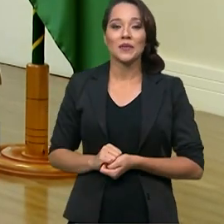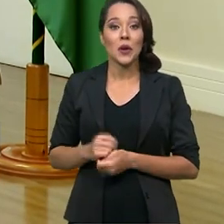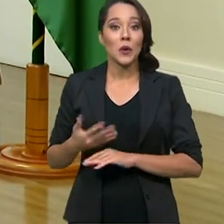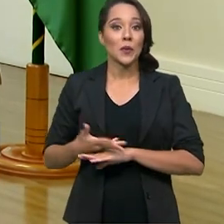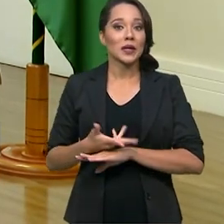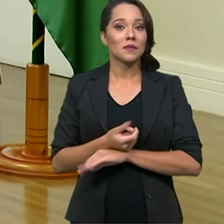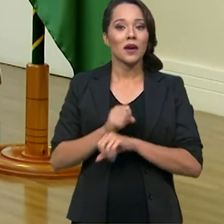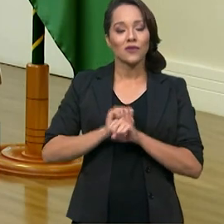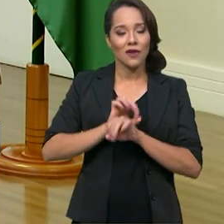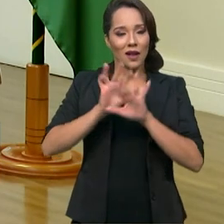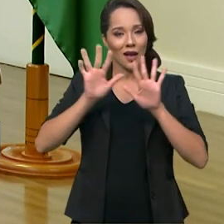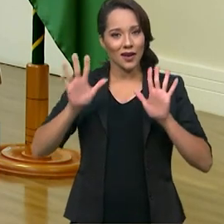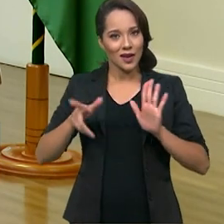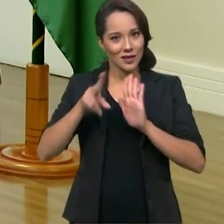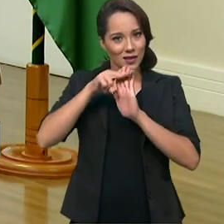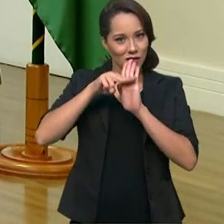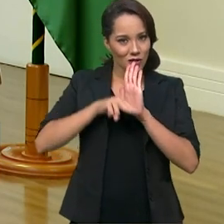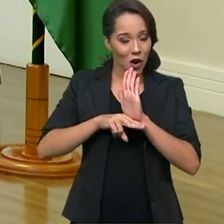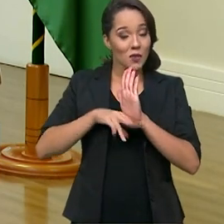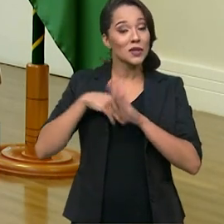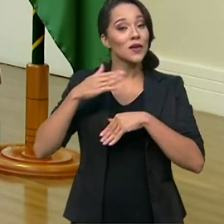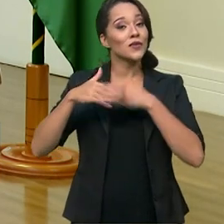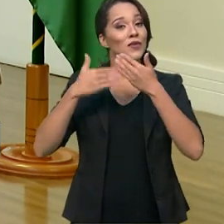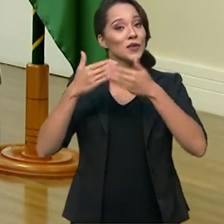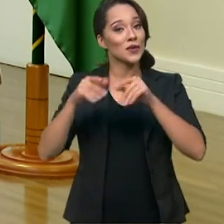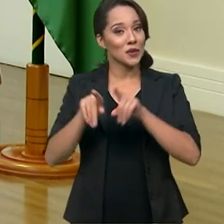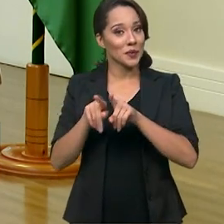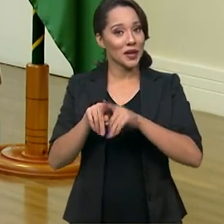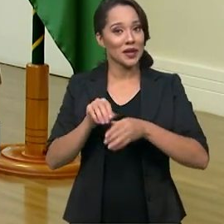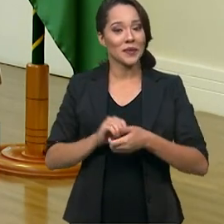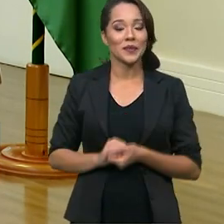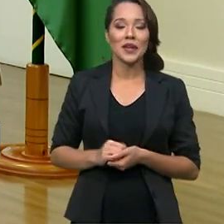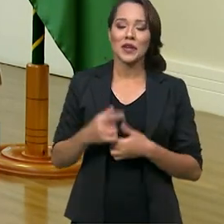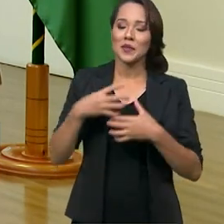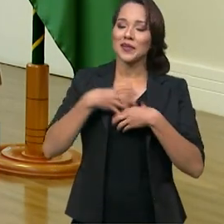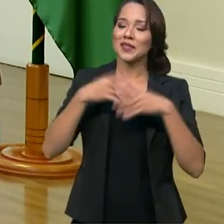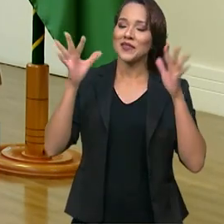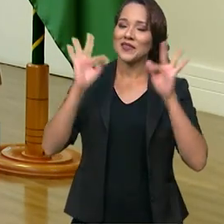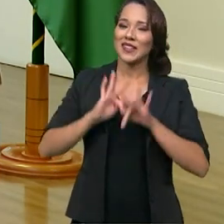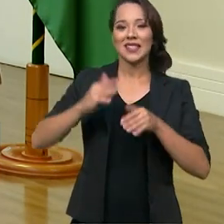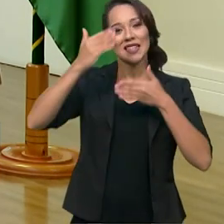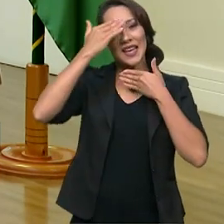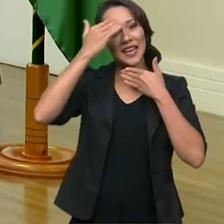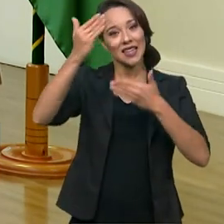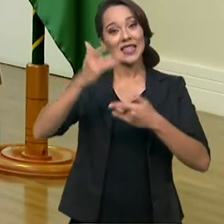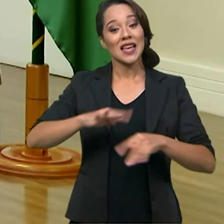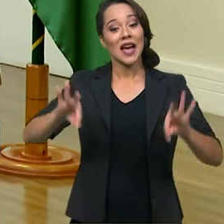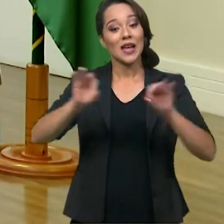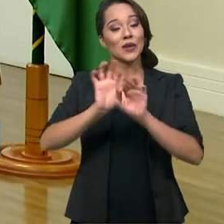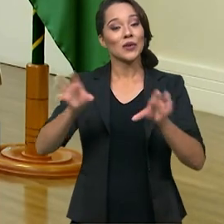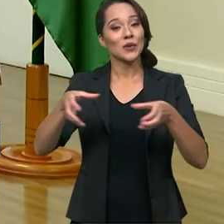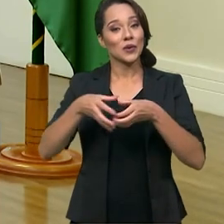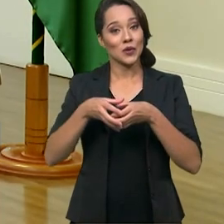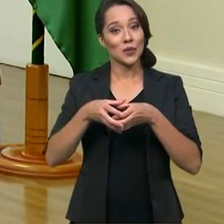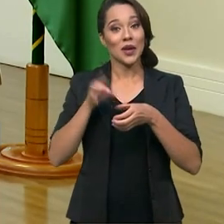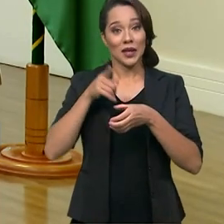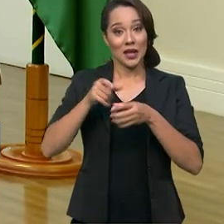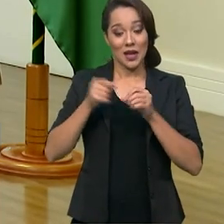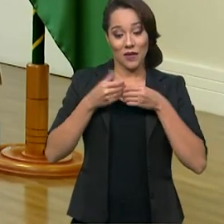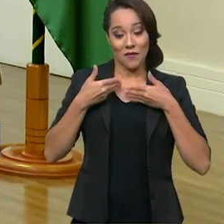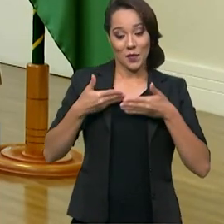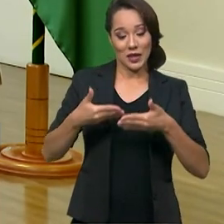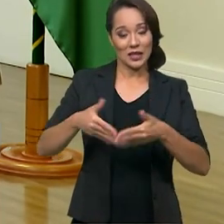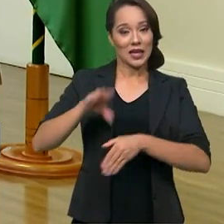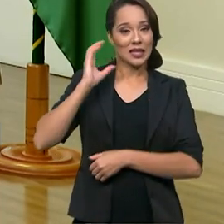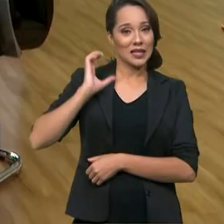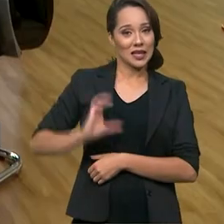praticidade, com clareza nas normativas, que evoluiu também. E eu fico muito feliz e até agradeço a toda a equipe daqueles que fazem o Ministério